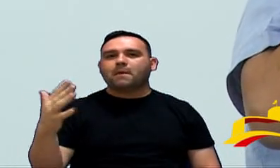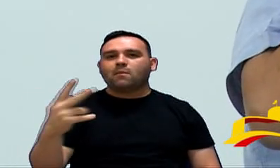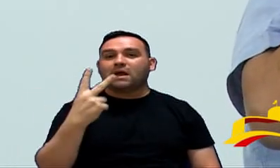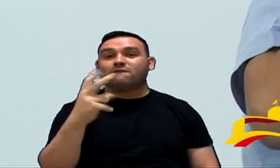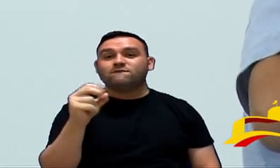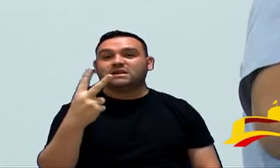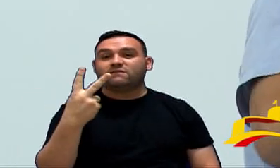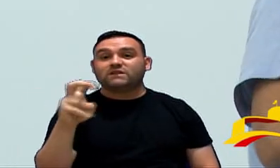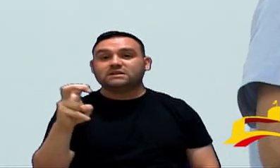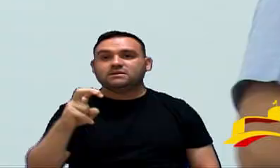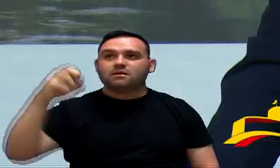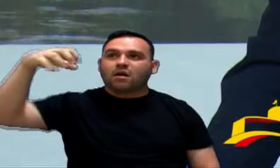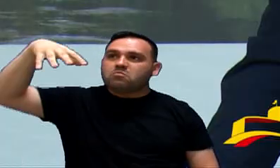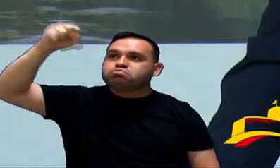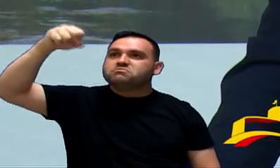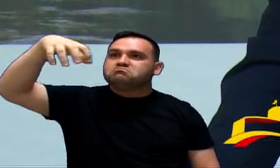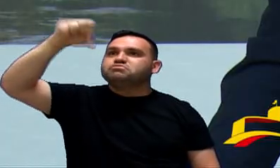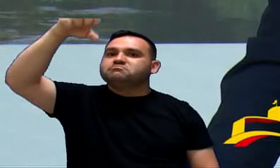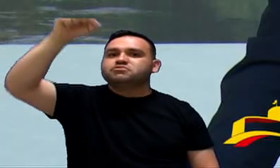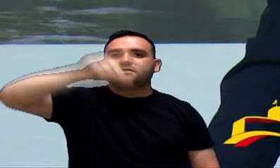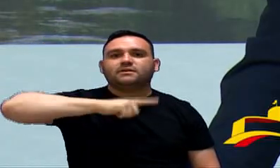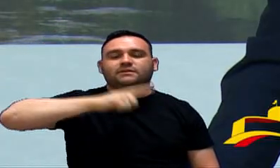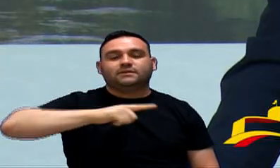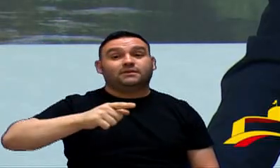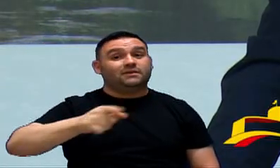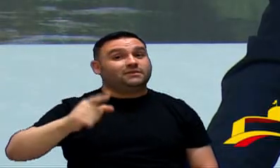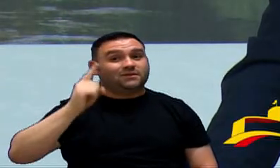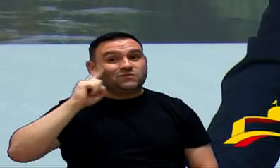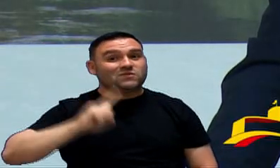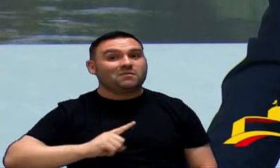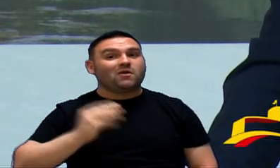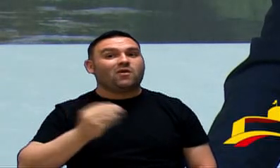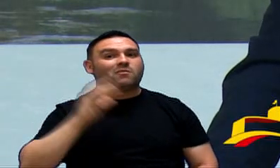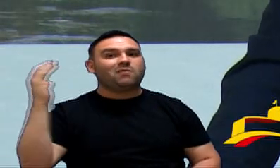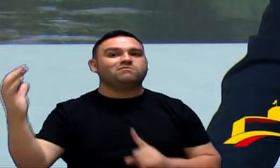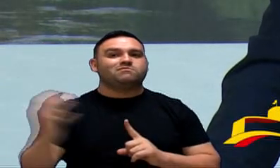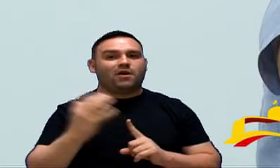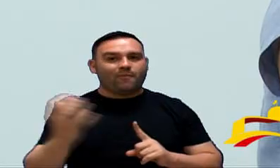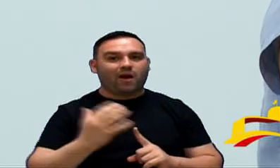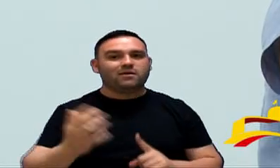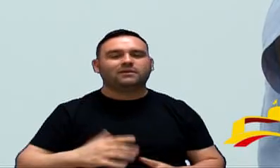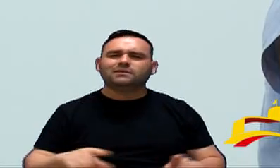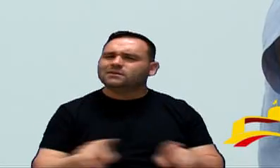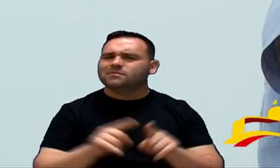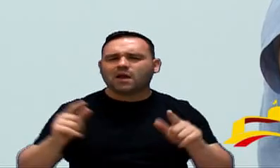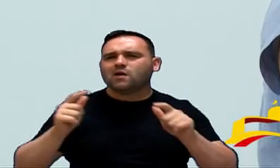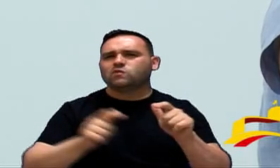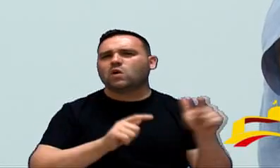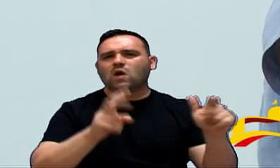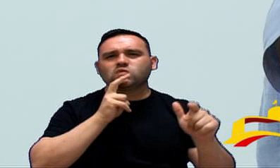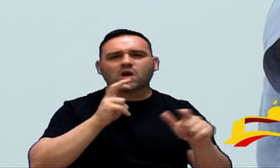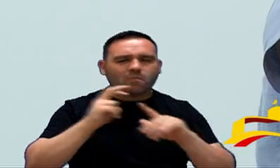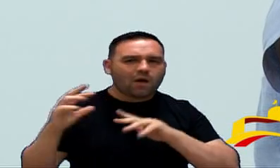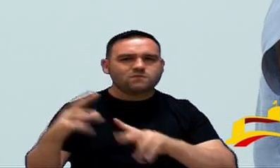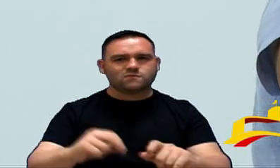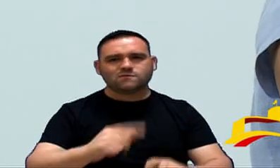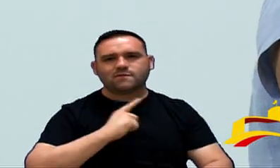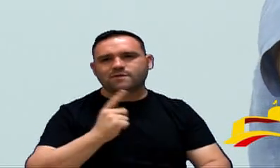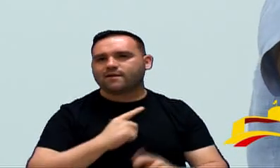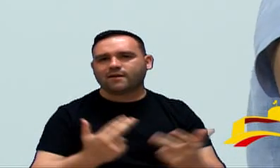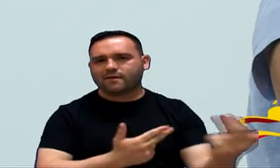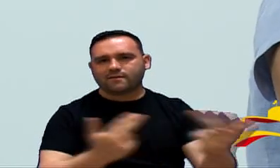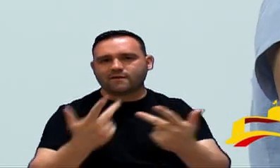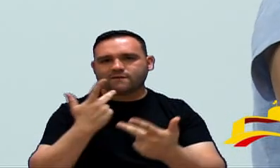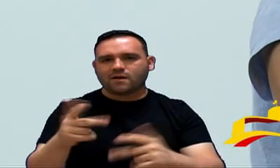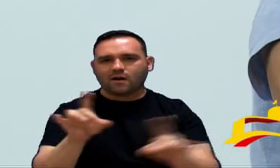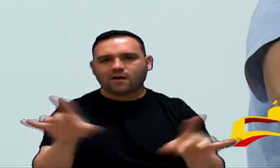20, 25, meu, tudo queimado. Absurdo, absurdo, absurdo. Vocês não têm ideia do nível de pressão. Não é só lá também, João, é todo o bairro da cidade de Sorocaba que está acontecendo isso aí.